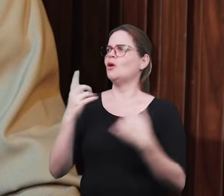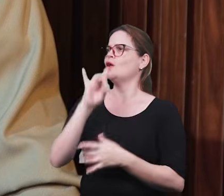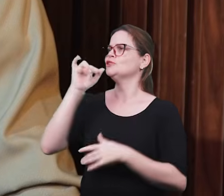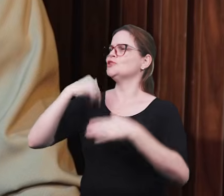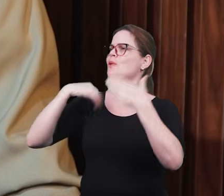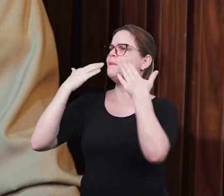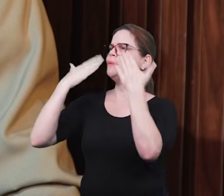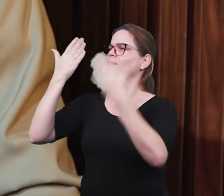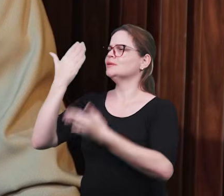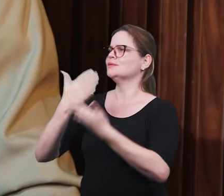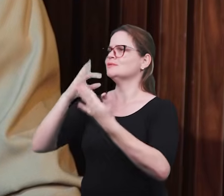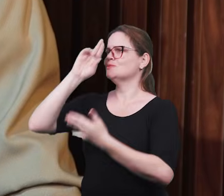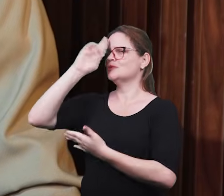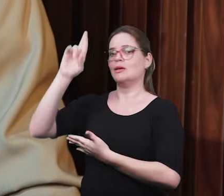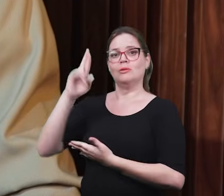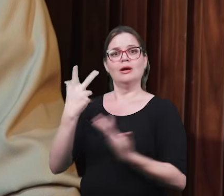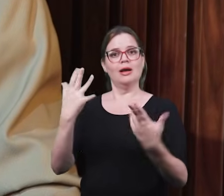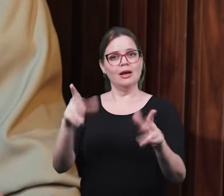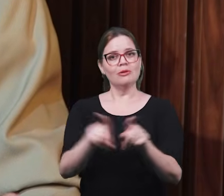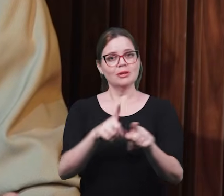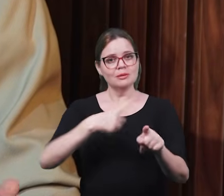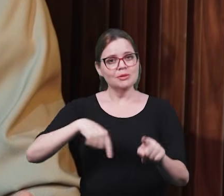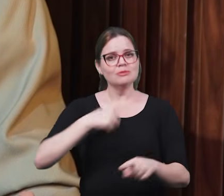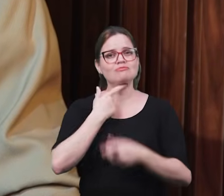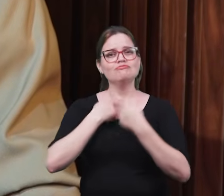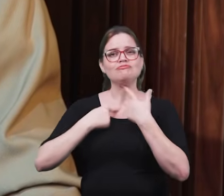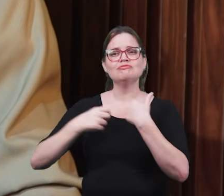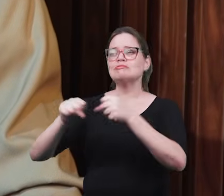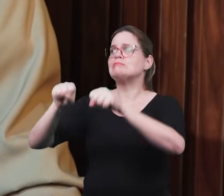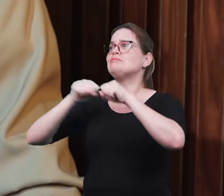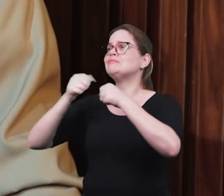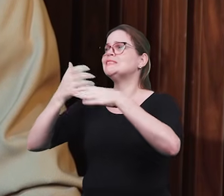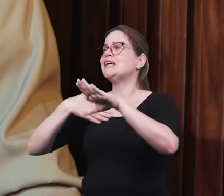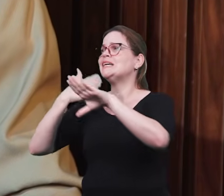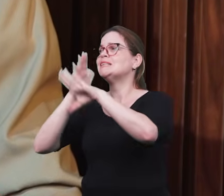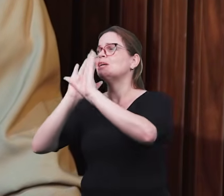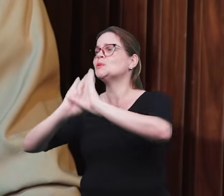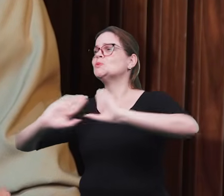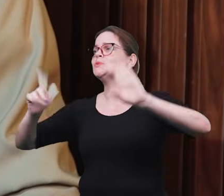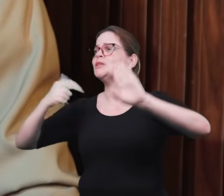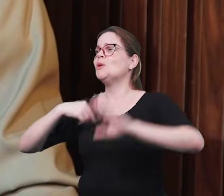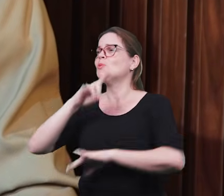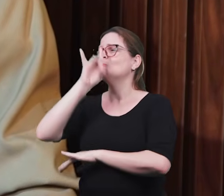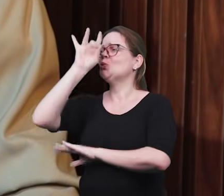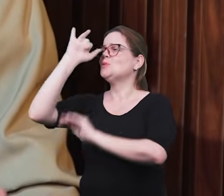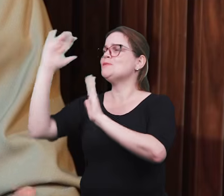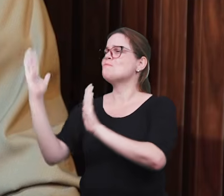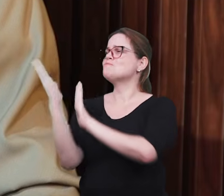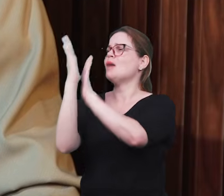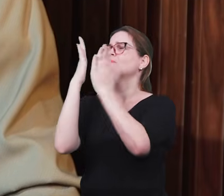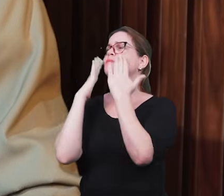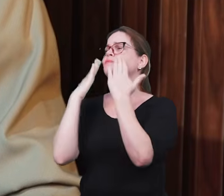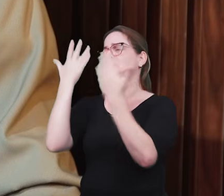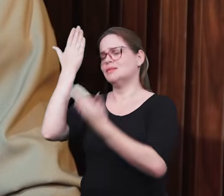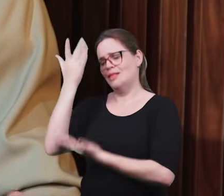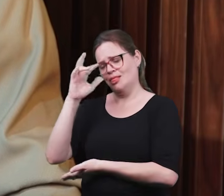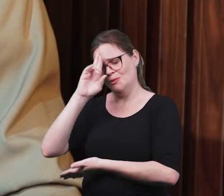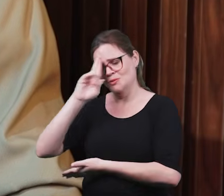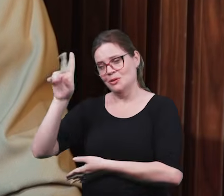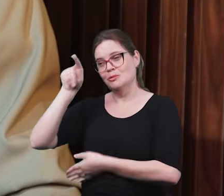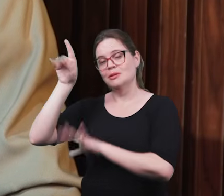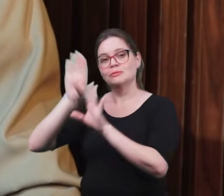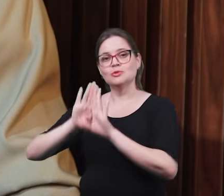de Deus? E esse desejo da igreja, né? Daquele que experimentou essa salvação, é de estar um dia com o nosso Salvador,